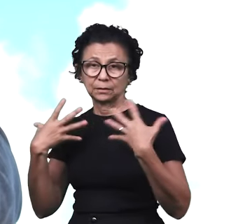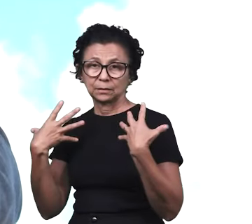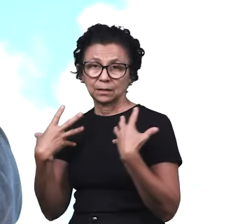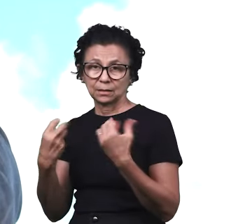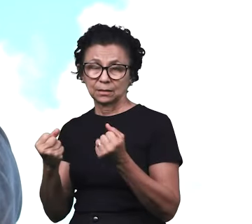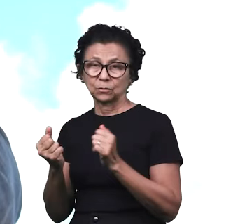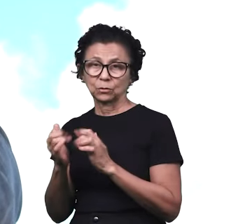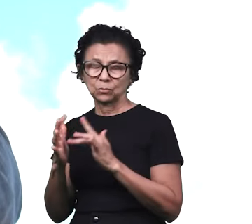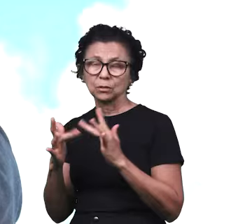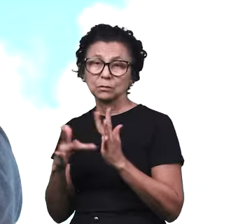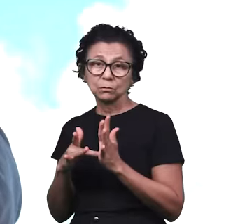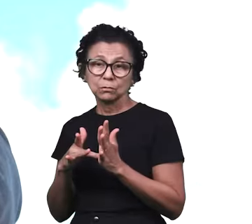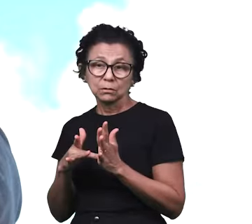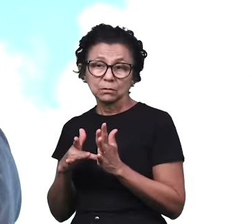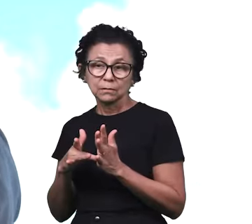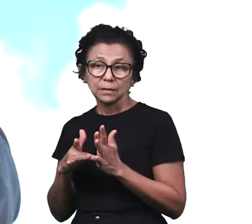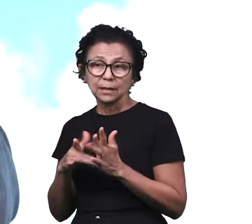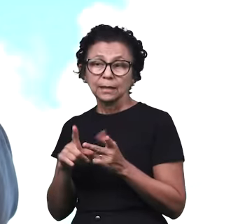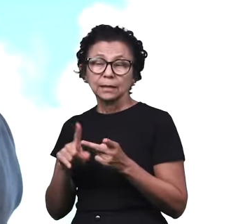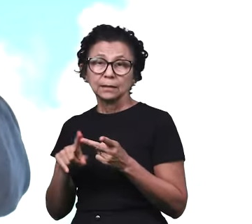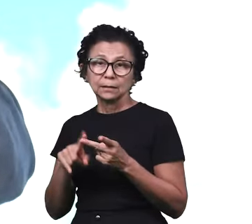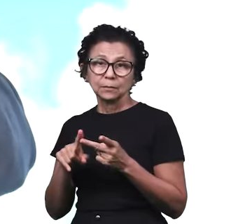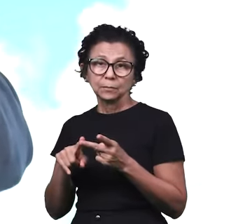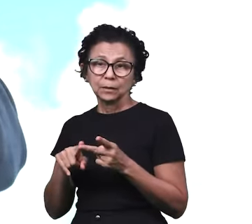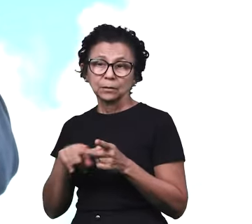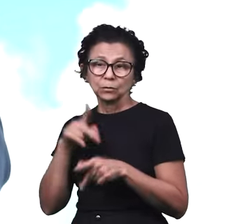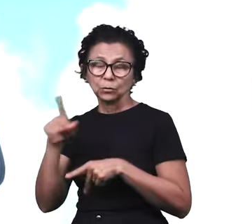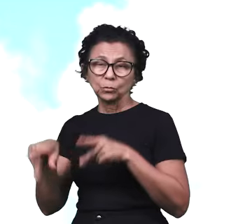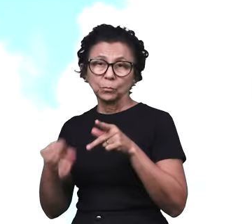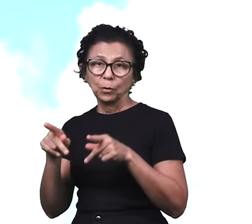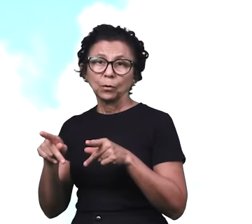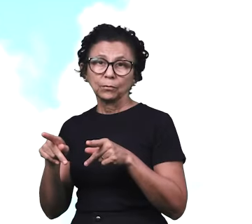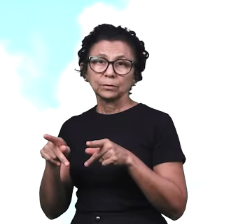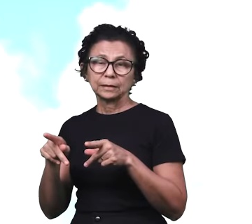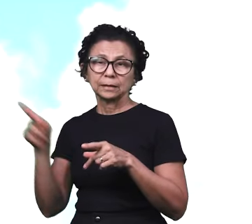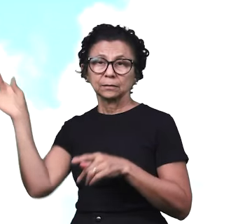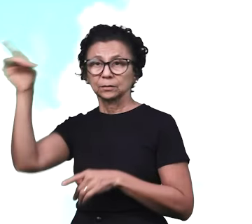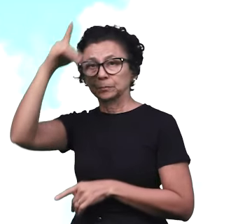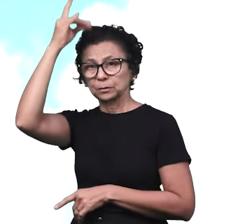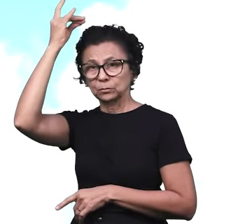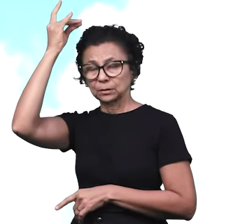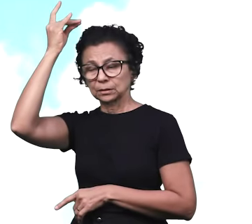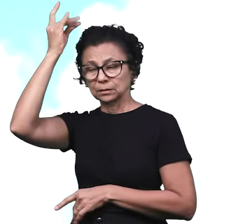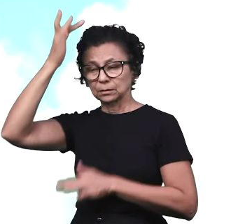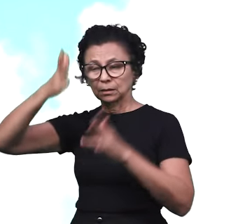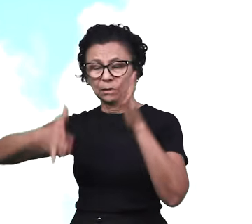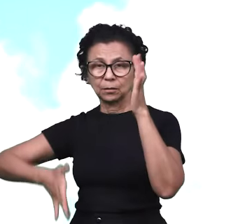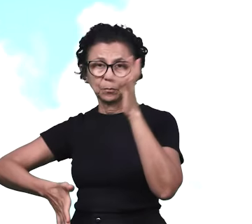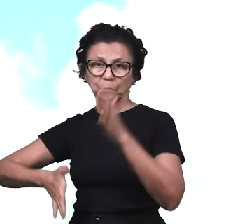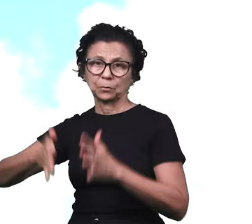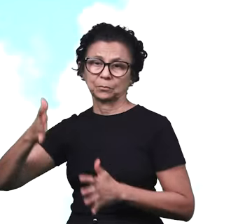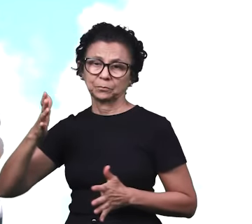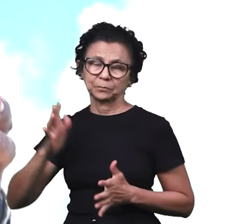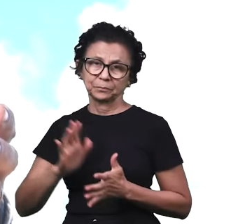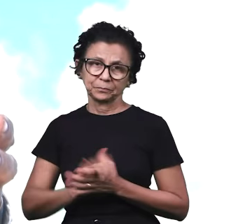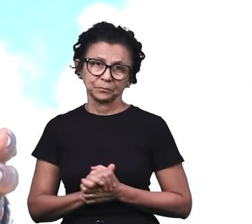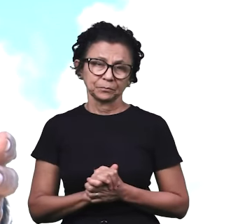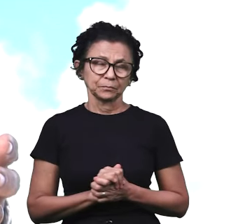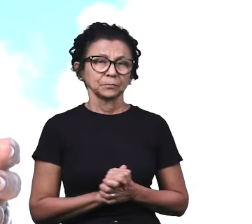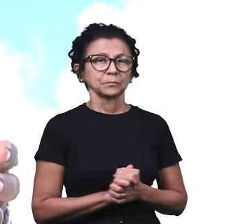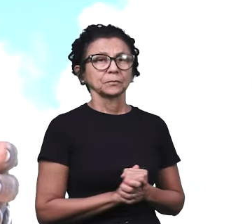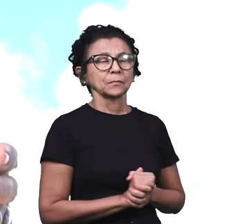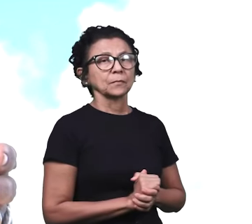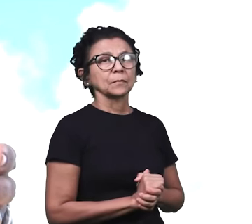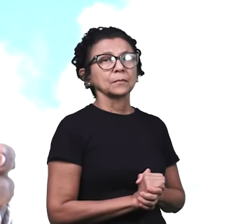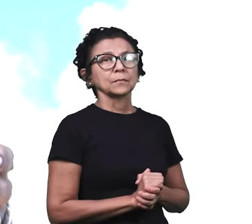do Espírito Santo. A festa de Pentecostes foi uma festa que ela começa em Israel, mas nós estamos